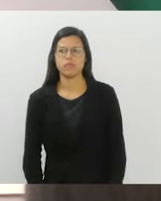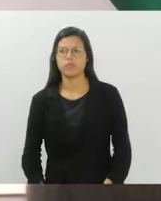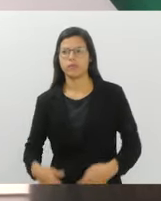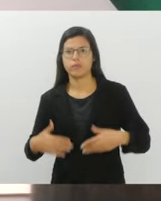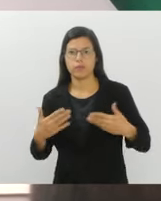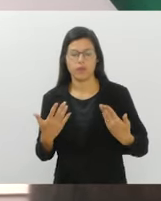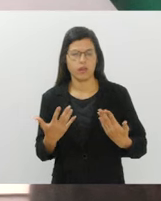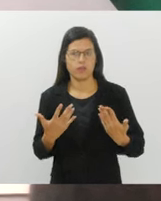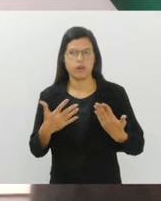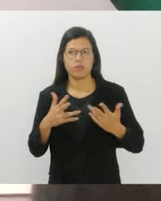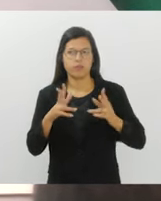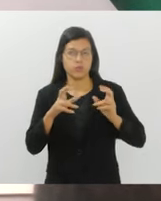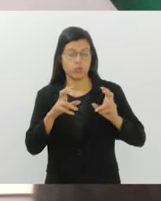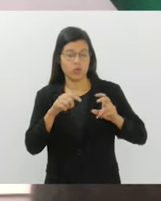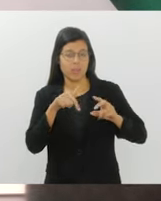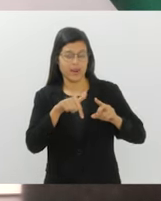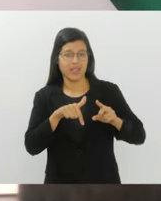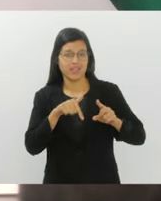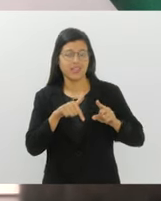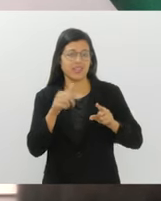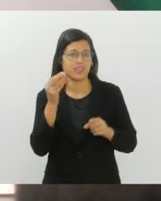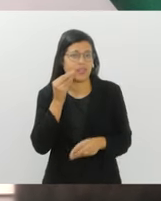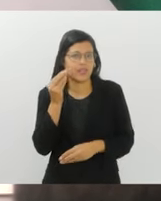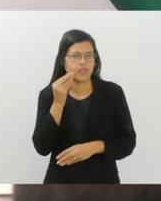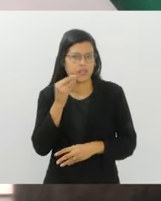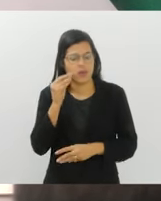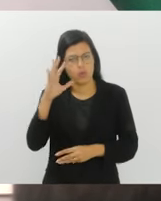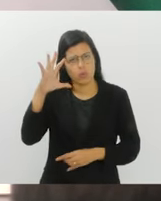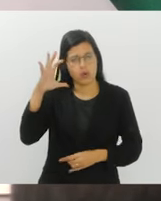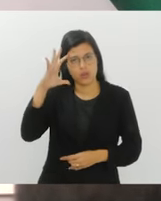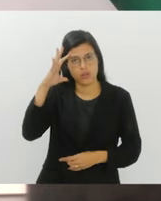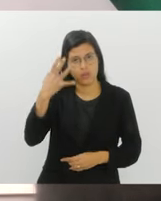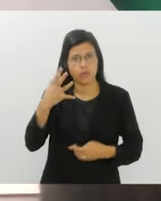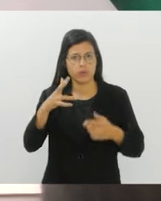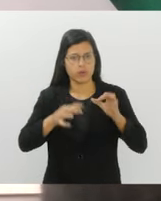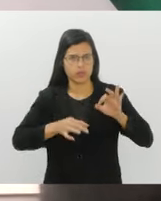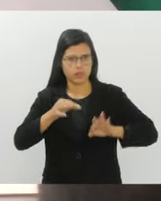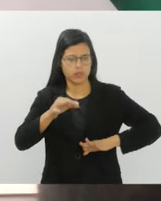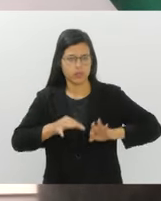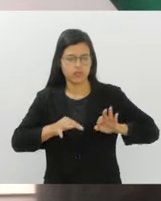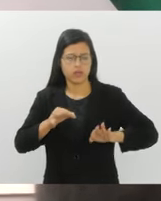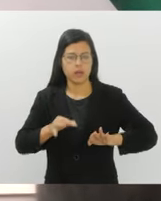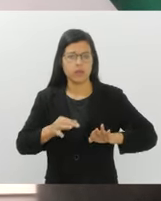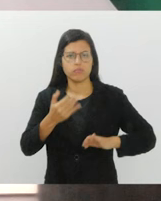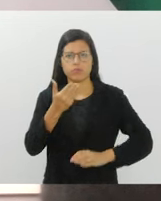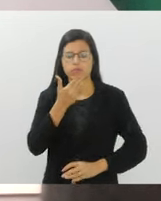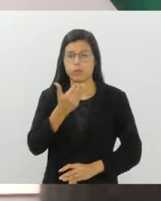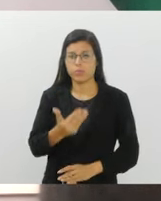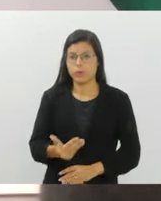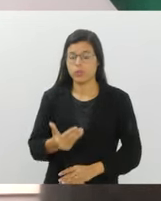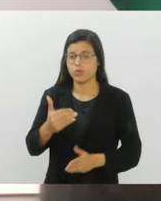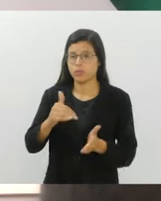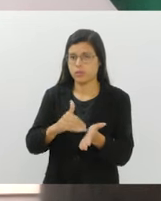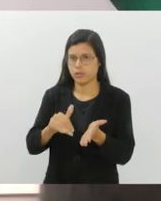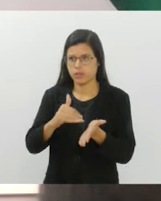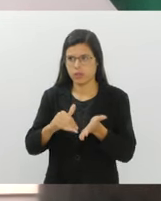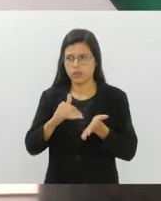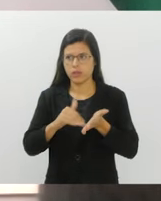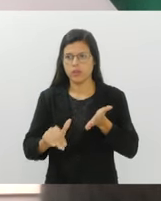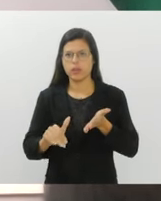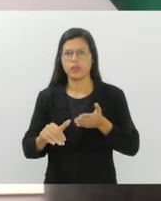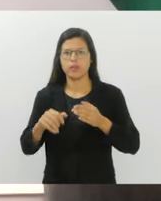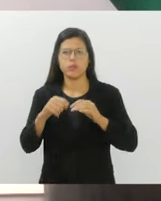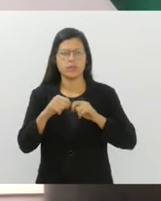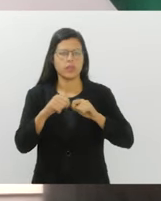No juízo da RJ, na penúltima decisão da recuperação judicial, foi solicitado que a Secretaria produzisse um plano